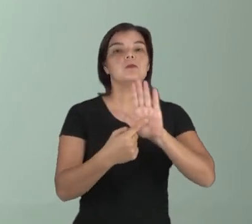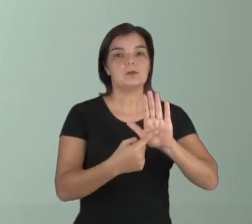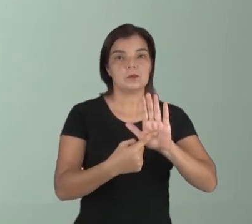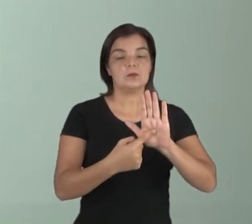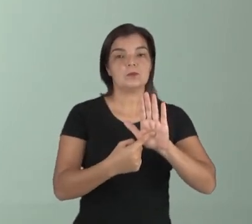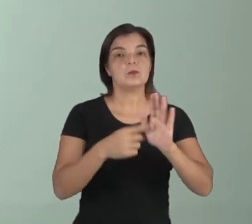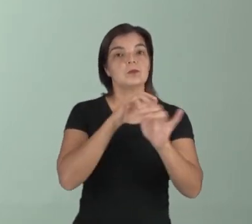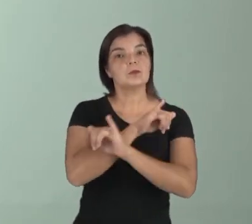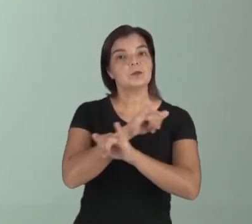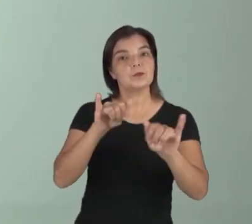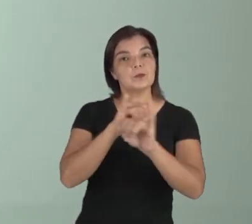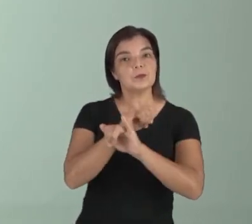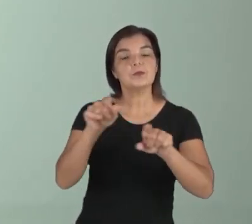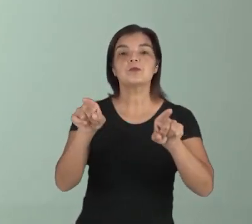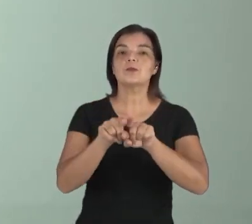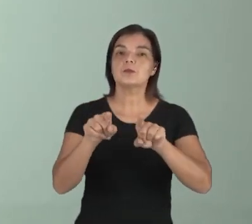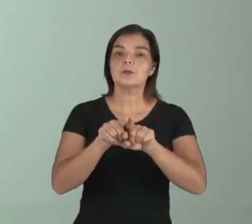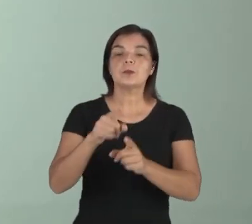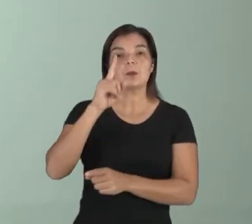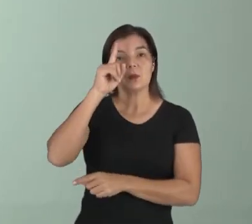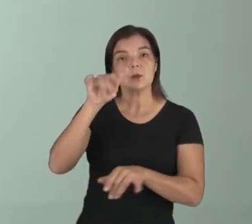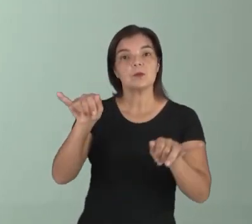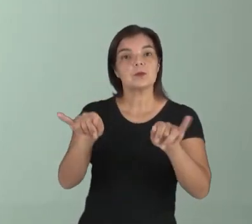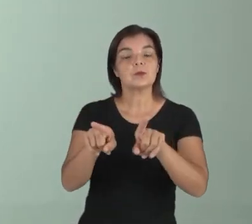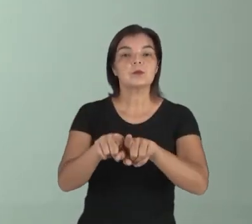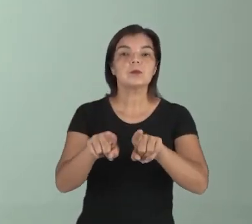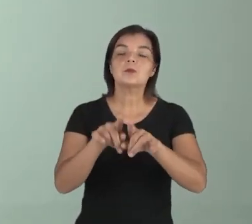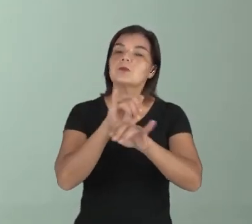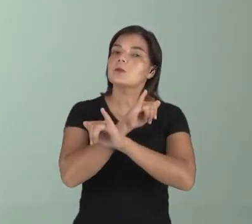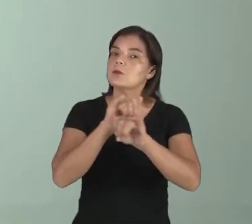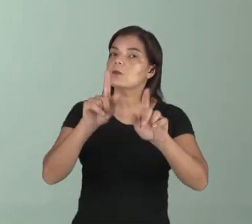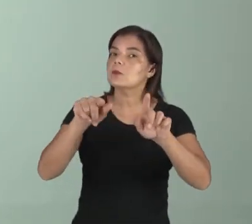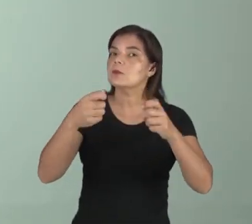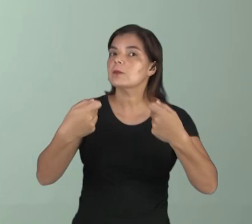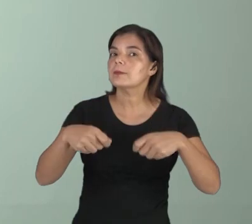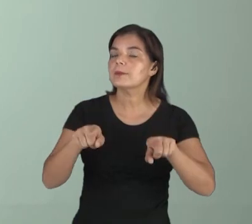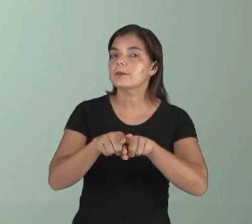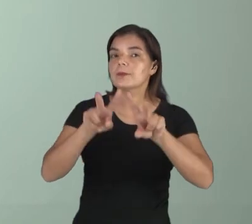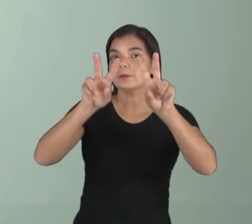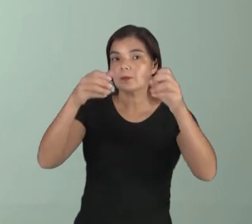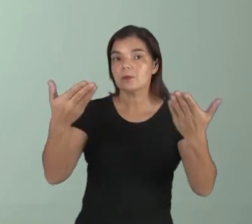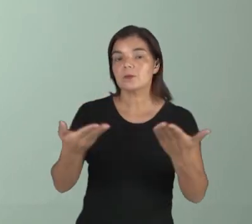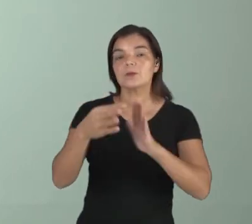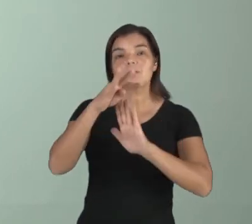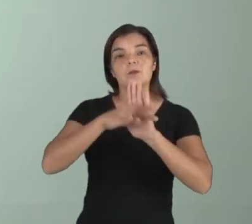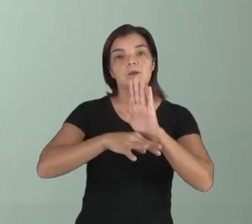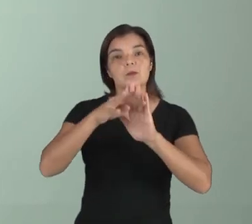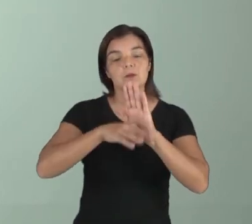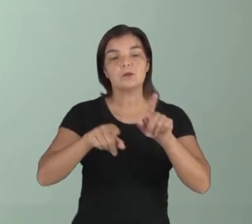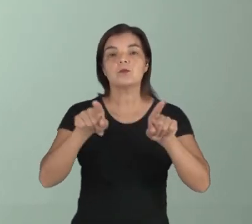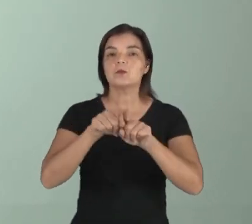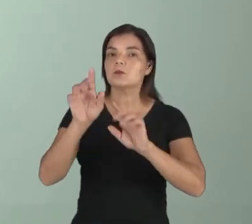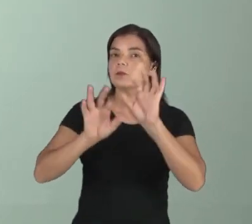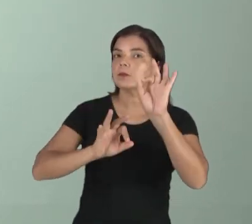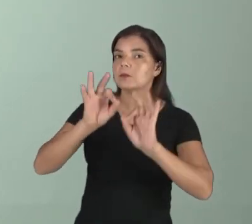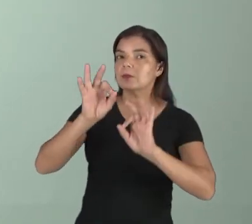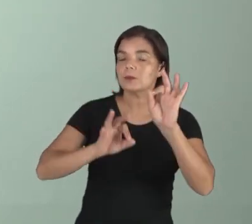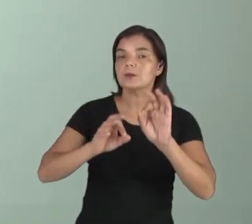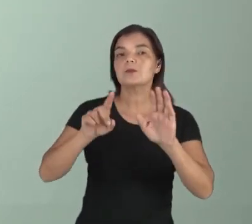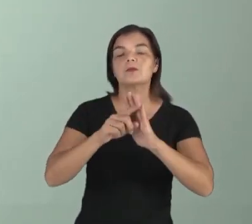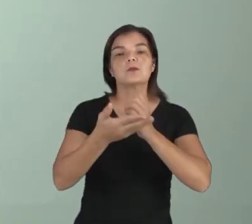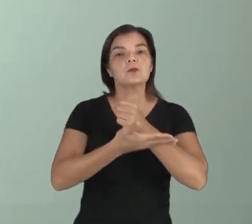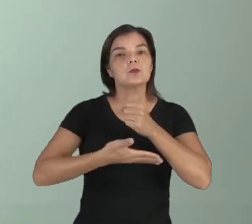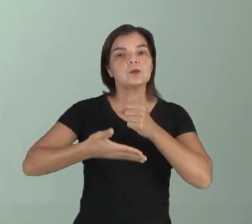a informação. E para predominar a informação, é necessário que o tema desses textos seja construído